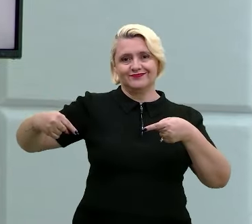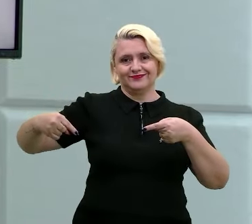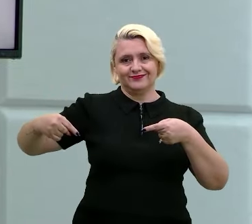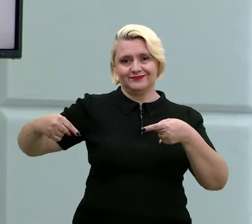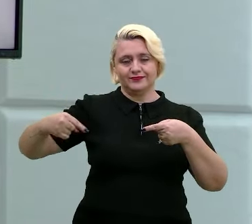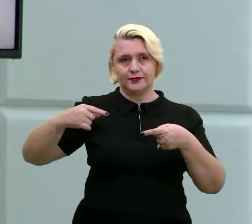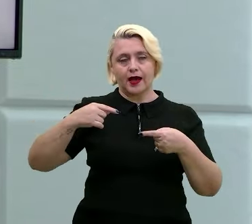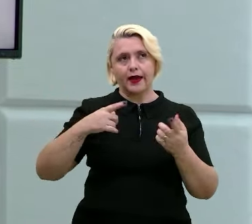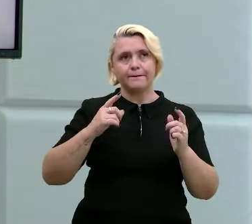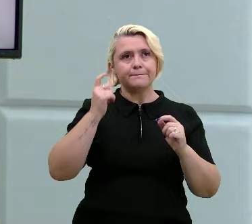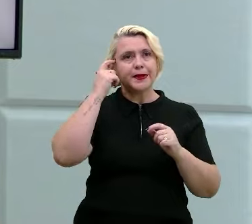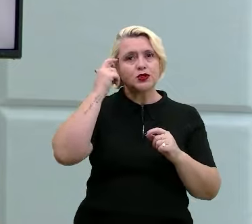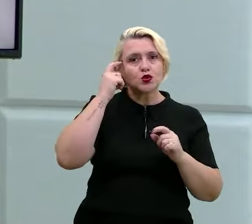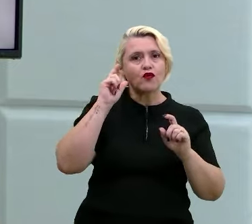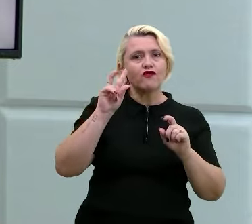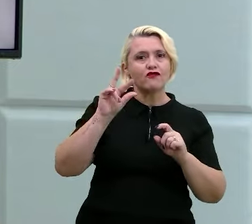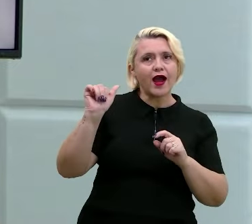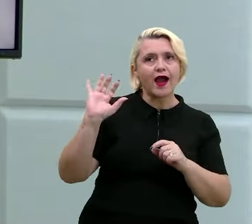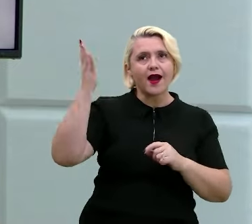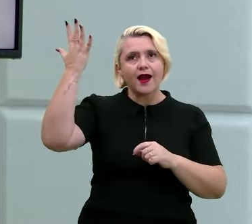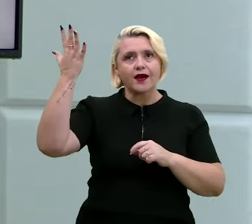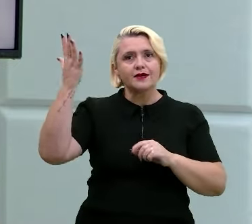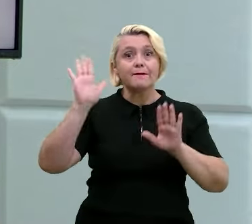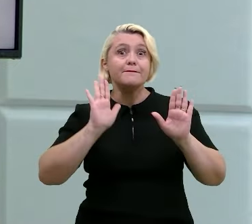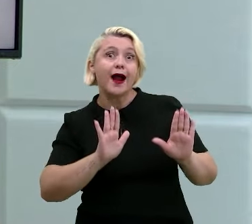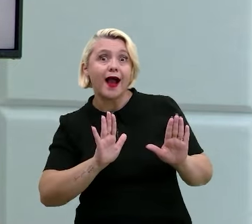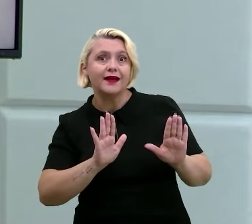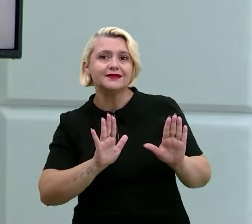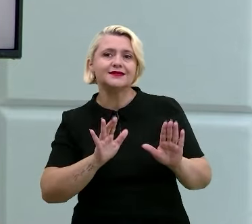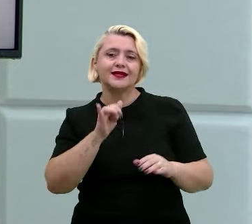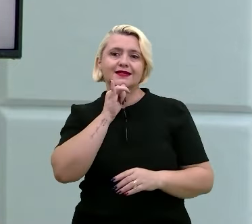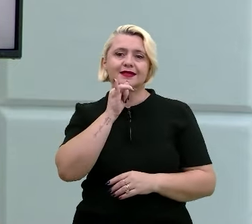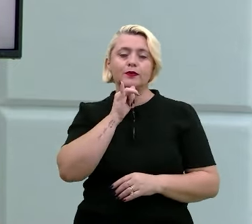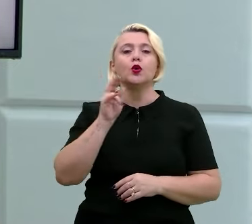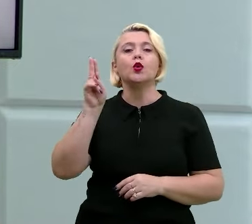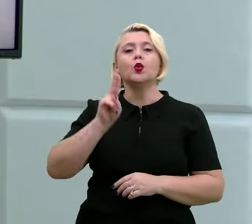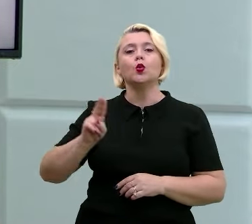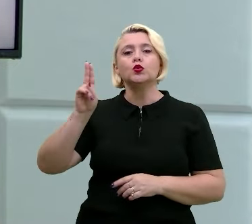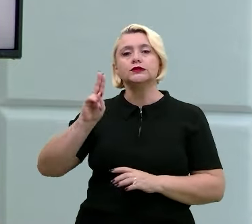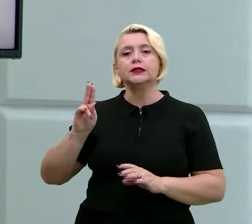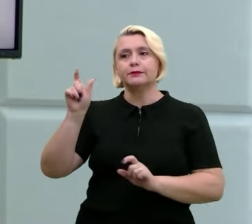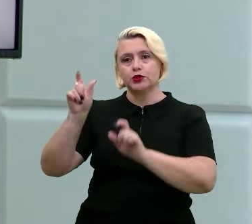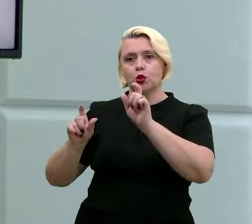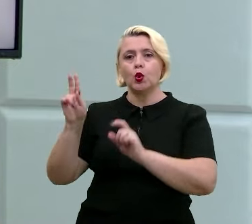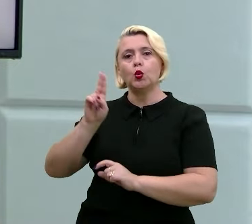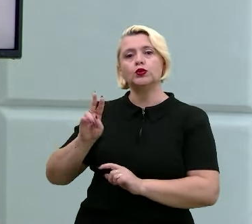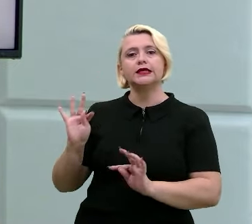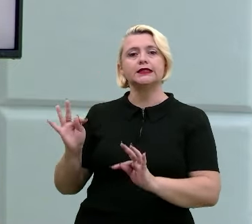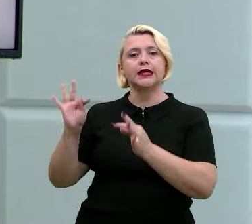quebra de expectativa, não é verdade? Por exemplo, as pessoas usam a tecnologia